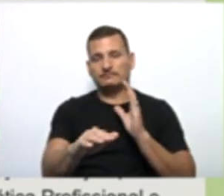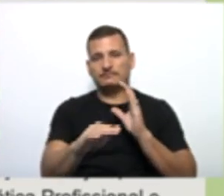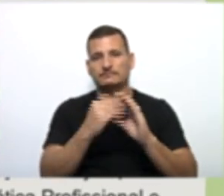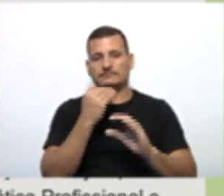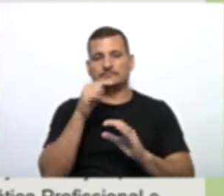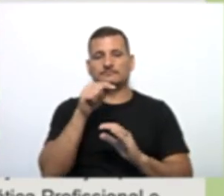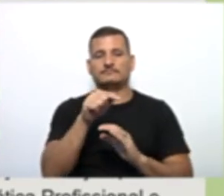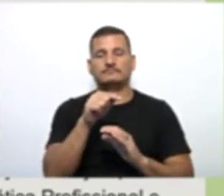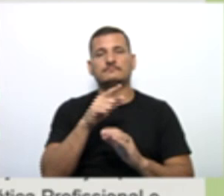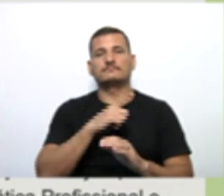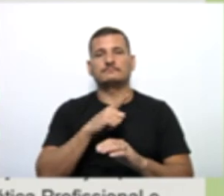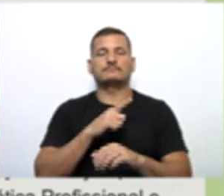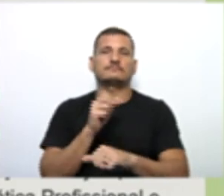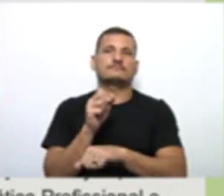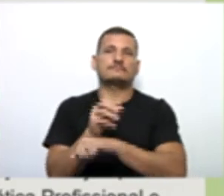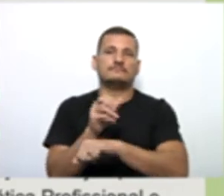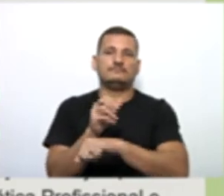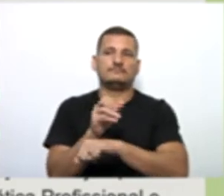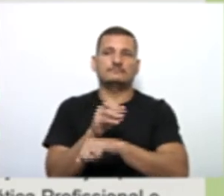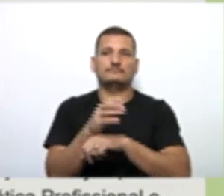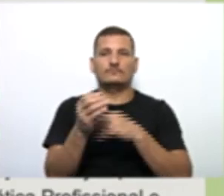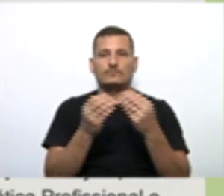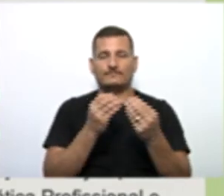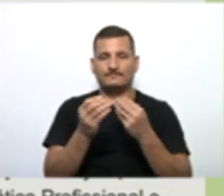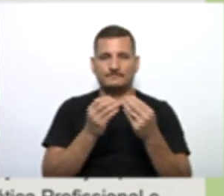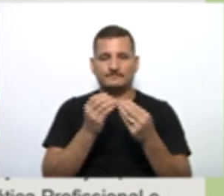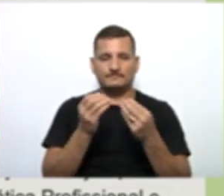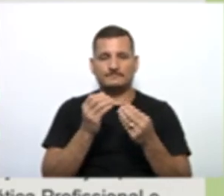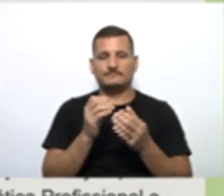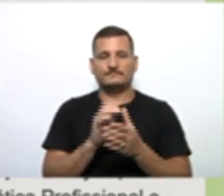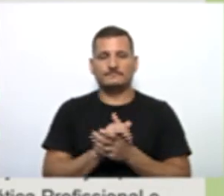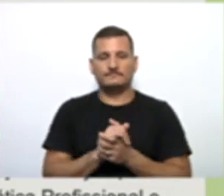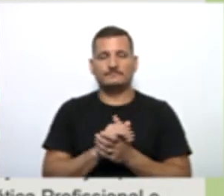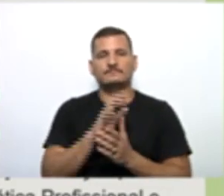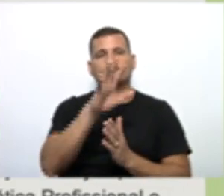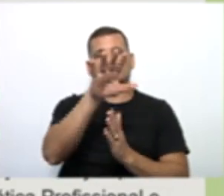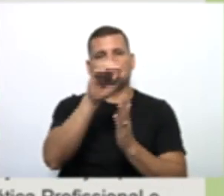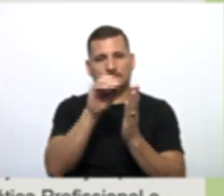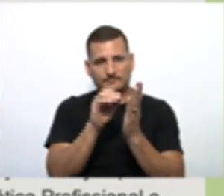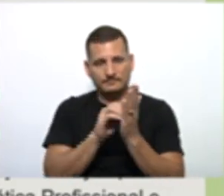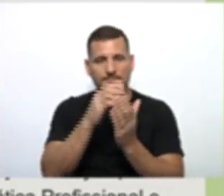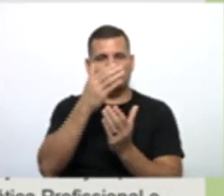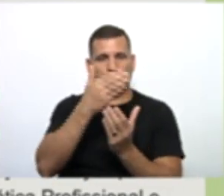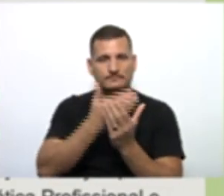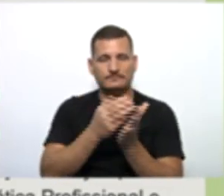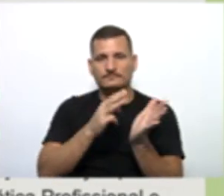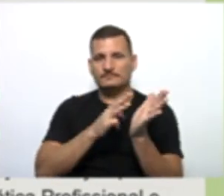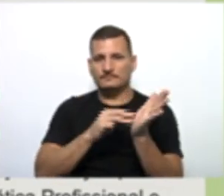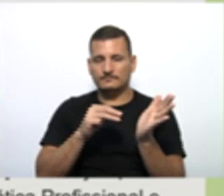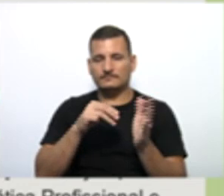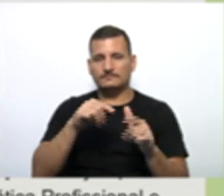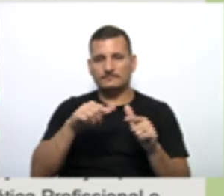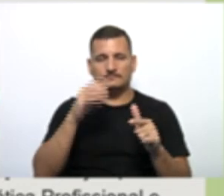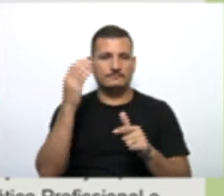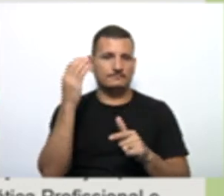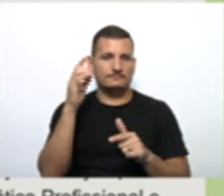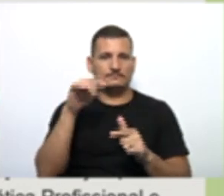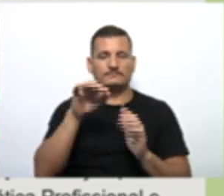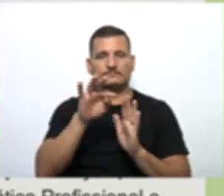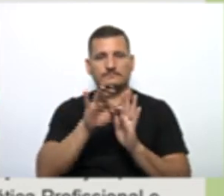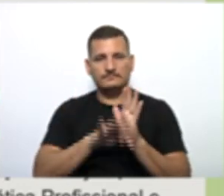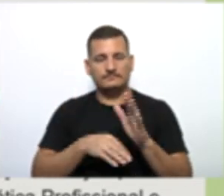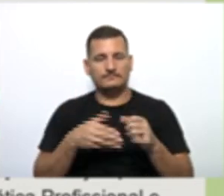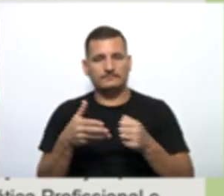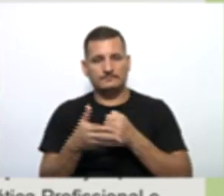orientações de como você deve proceder. Baixar o arquivo, metodologia do trabalho científico, o texto base,